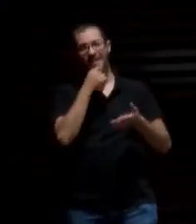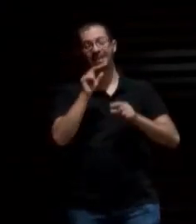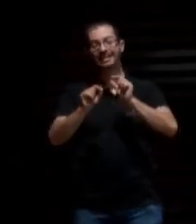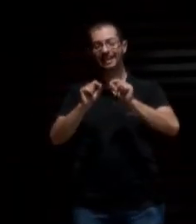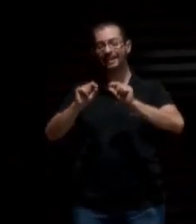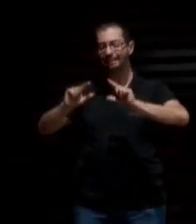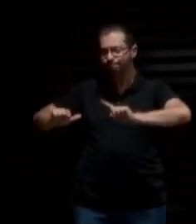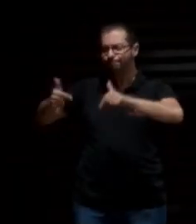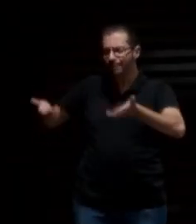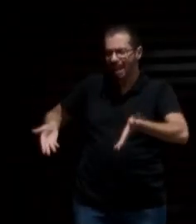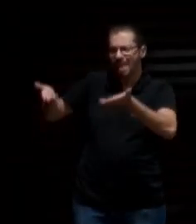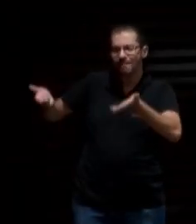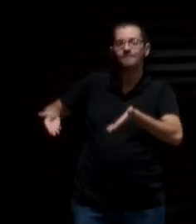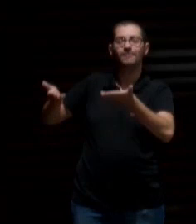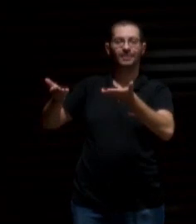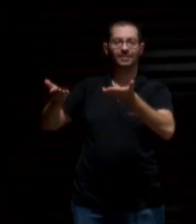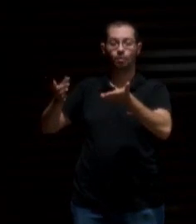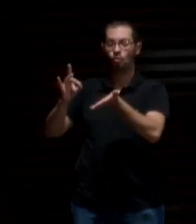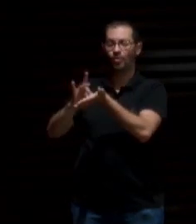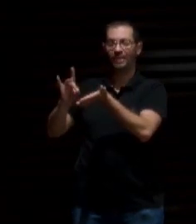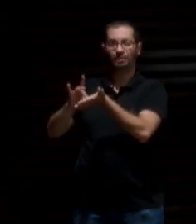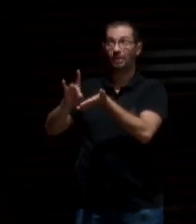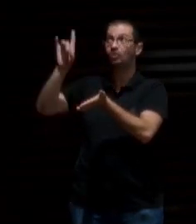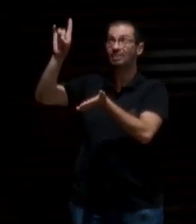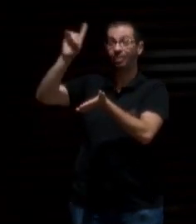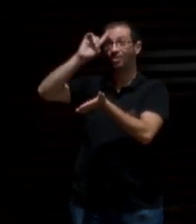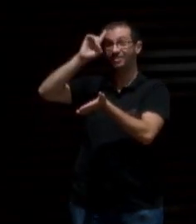Quem é que instiga os inimigos? O Senhor.